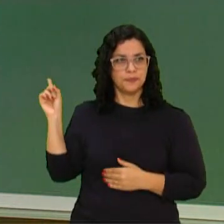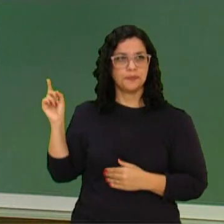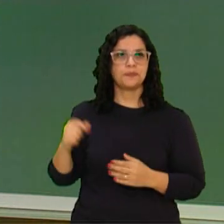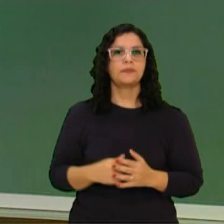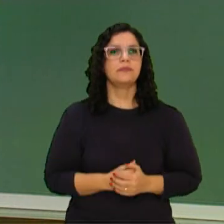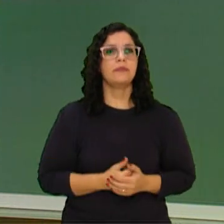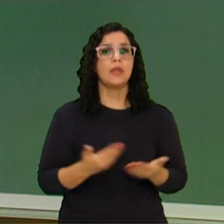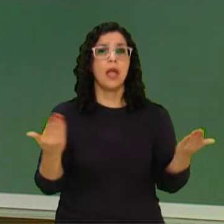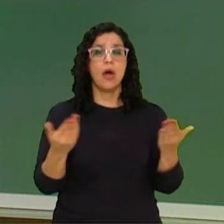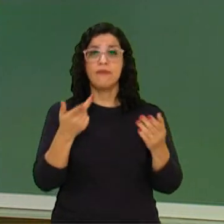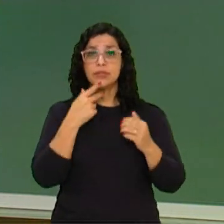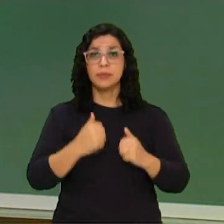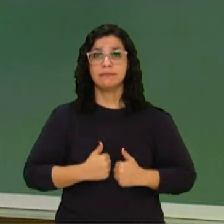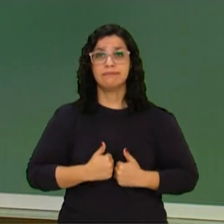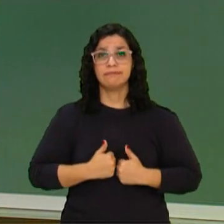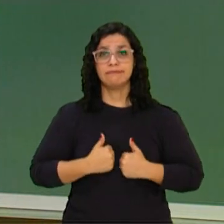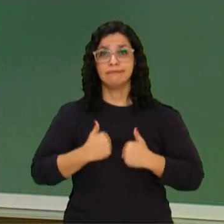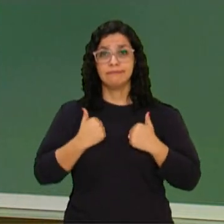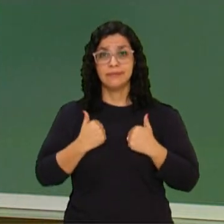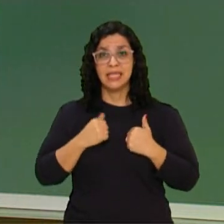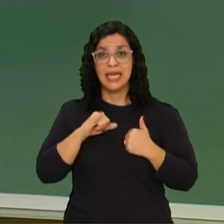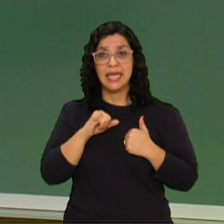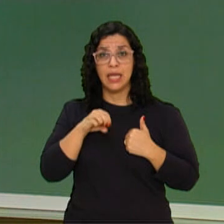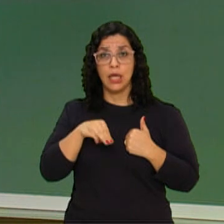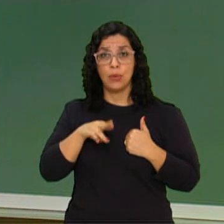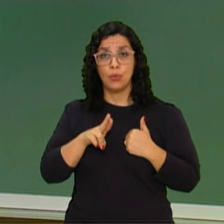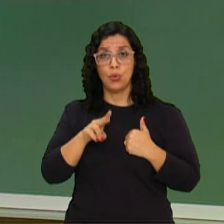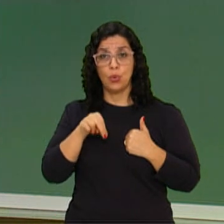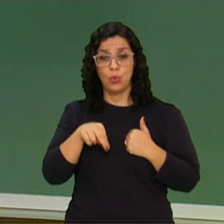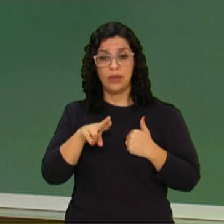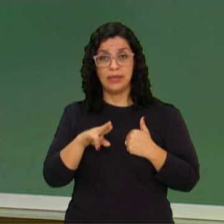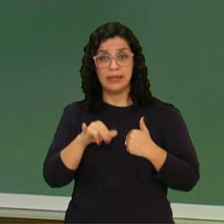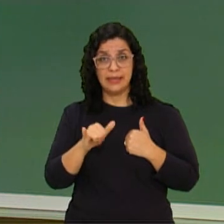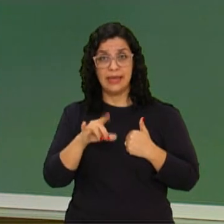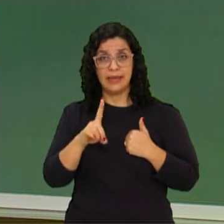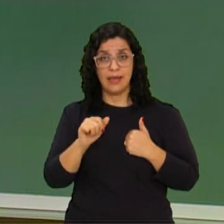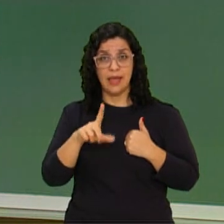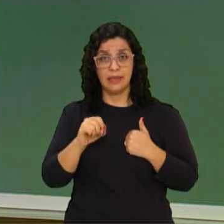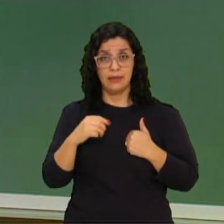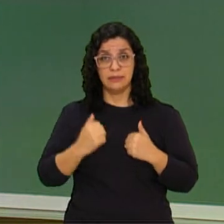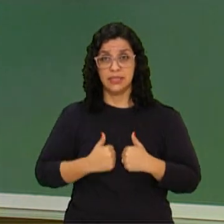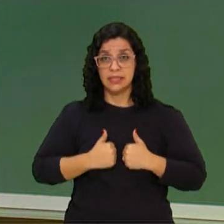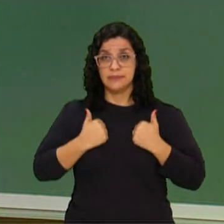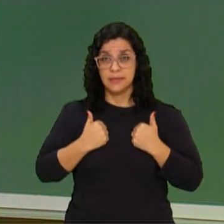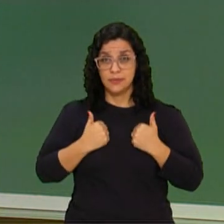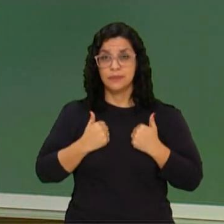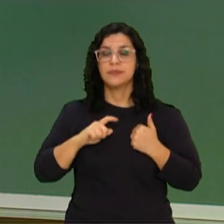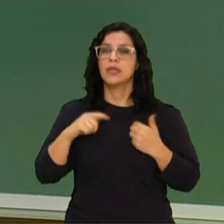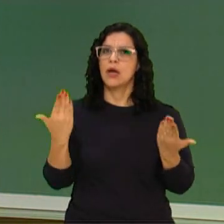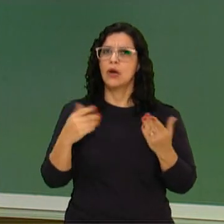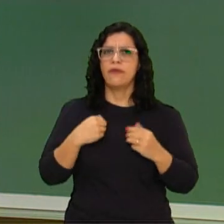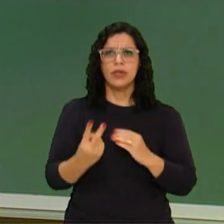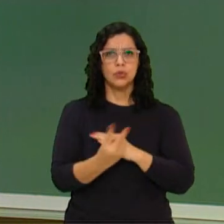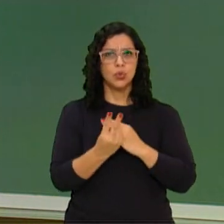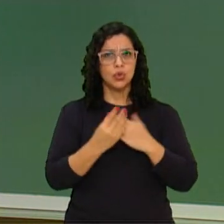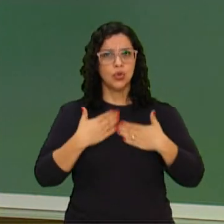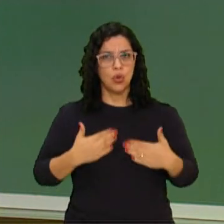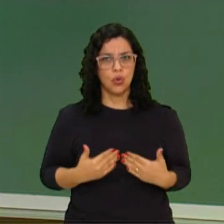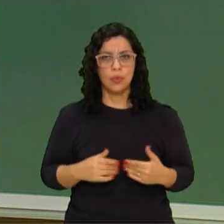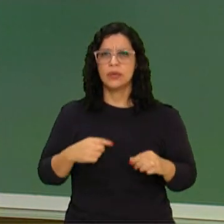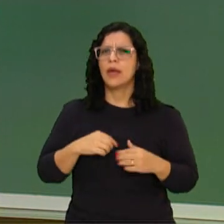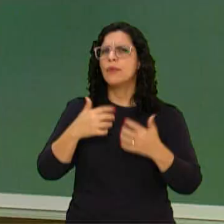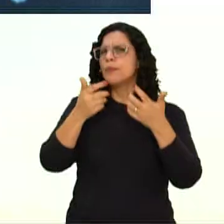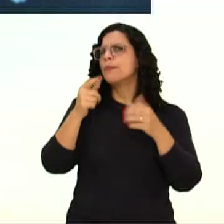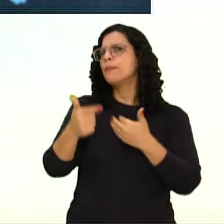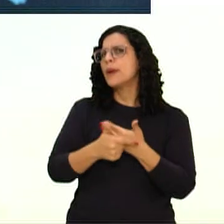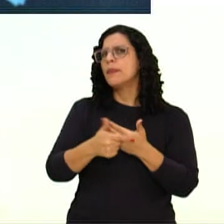Beleza. Vamos falar agora de sistema imunitário, seja a defesa do organismo. Vamos falar agora da defesa do nosso corpo, né? Qual é a